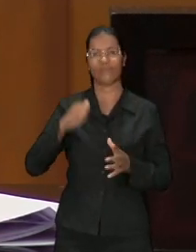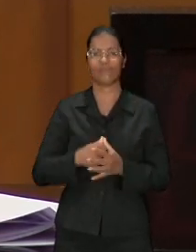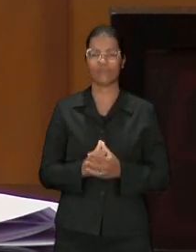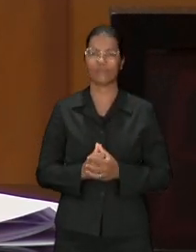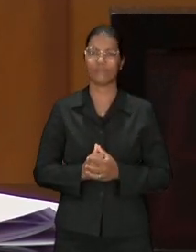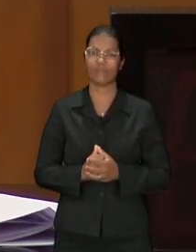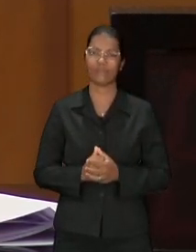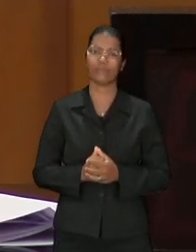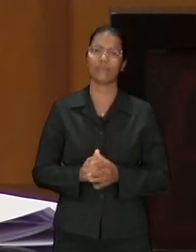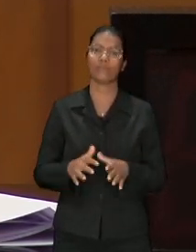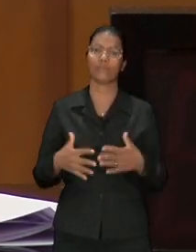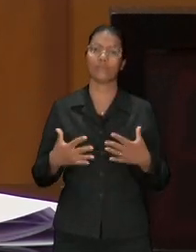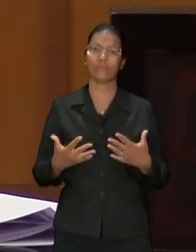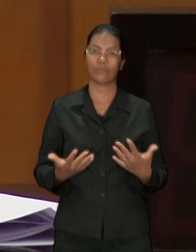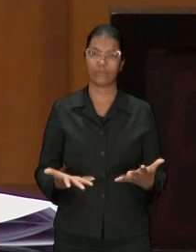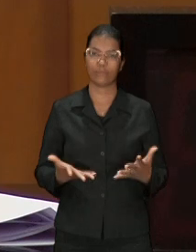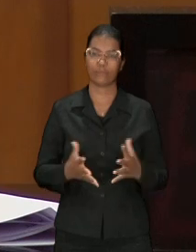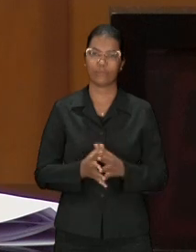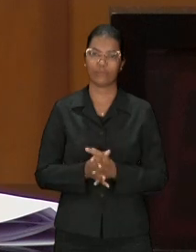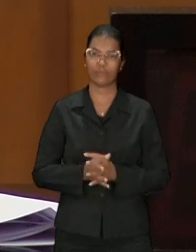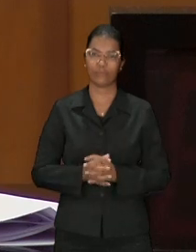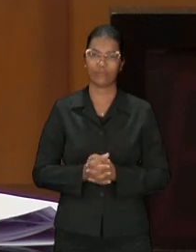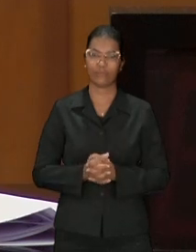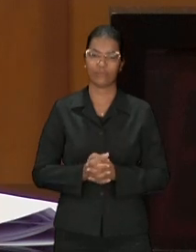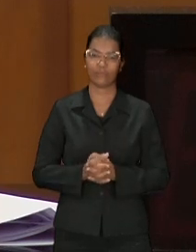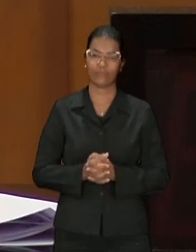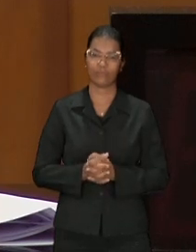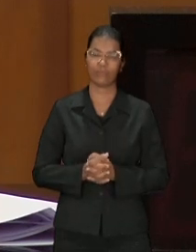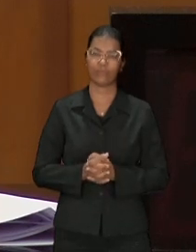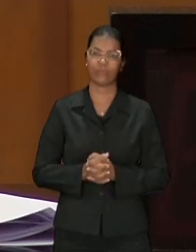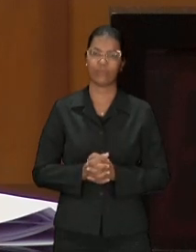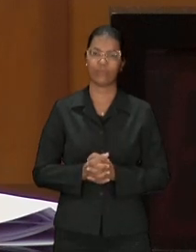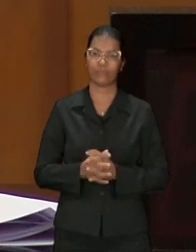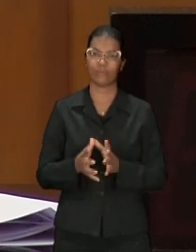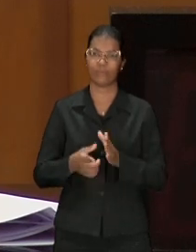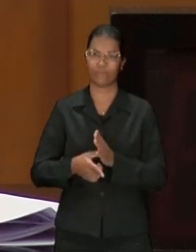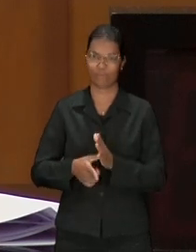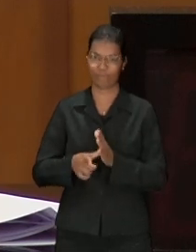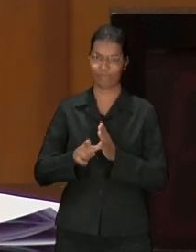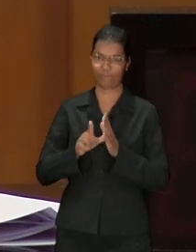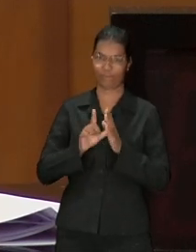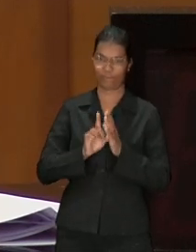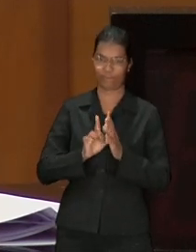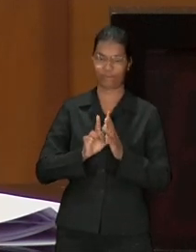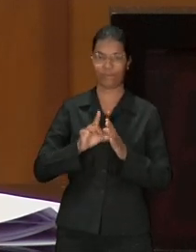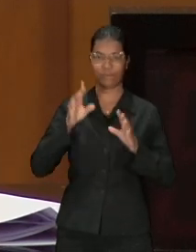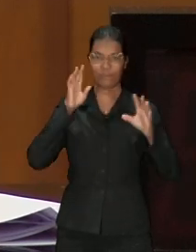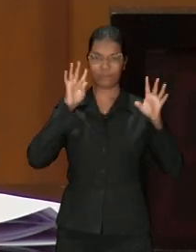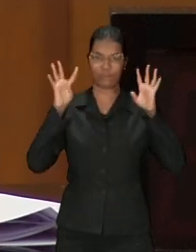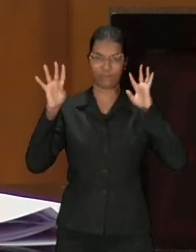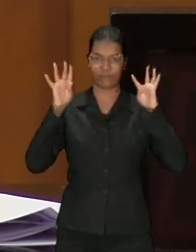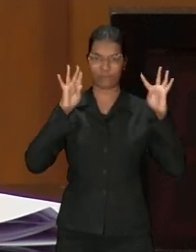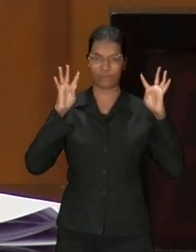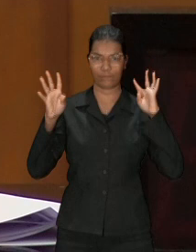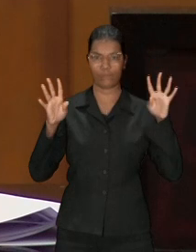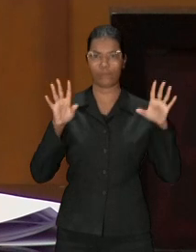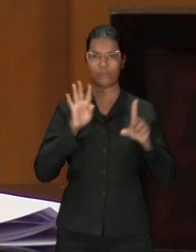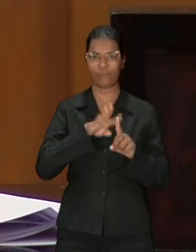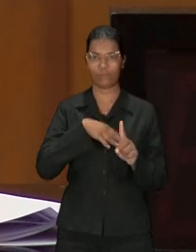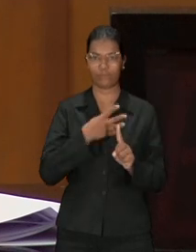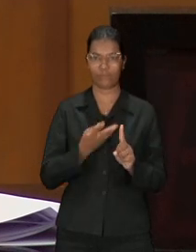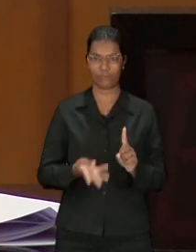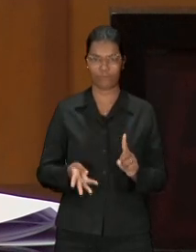Antes, porém, penso ser oportuna uma reflexão sobre essas honrarias que ora lhes